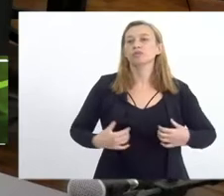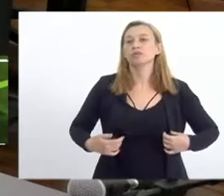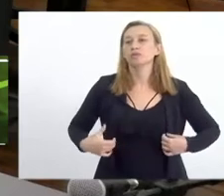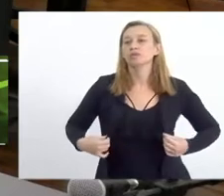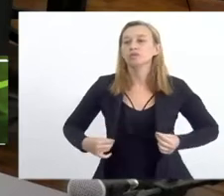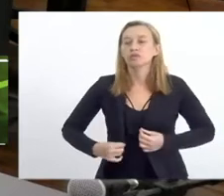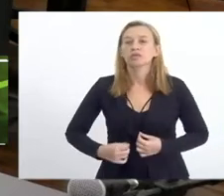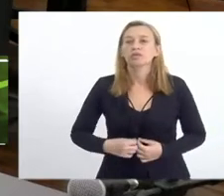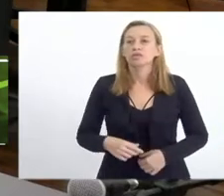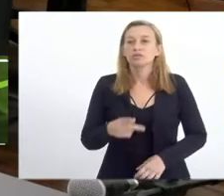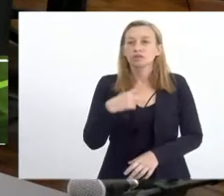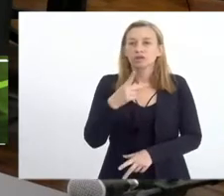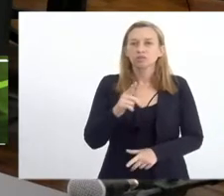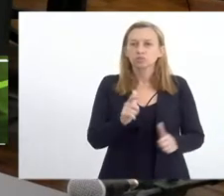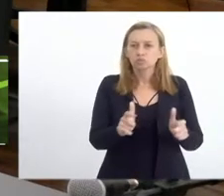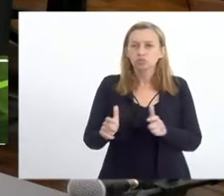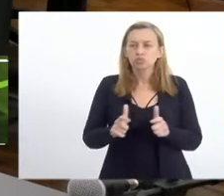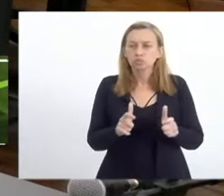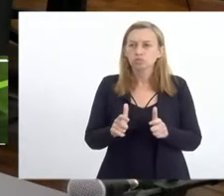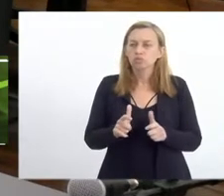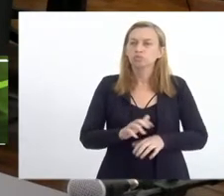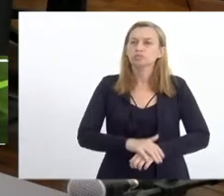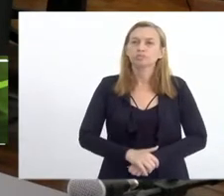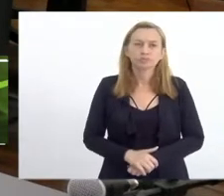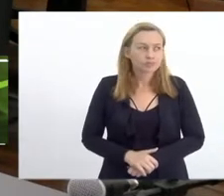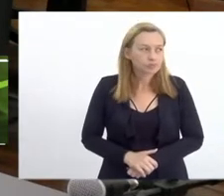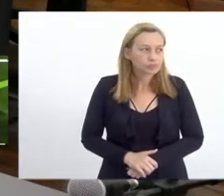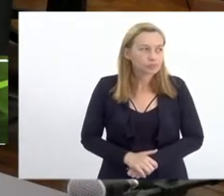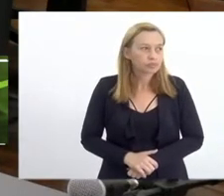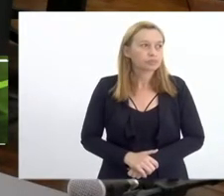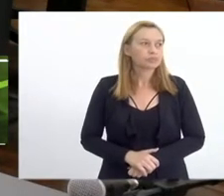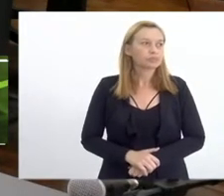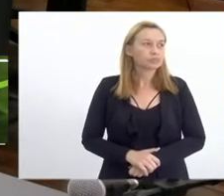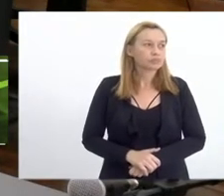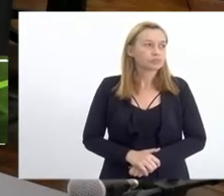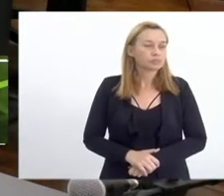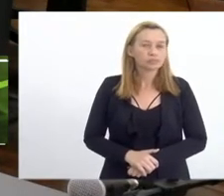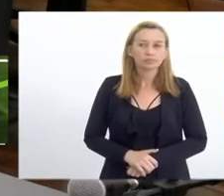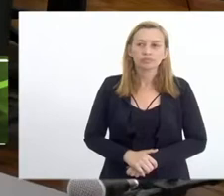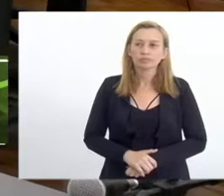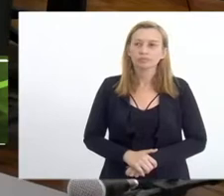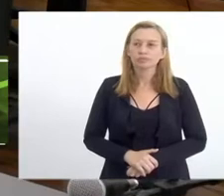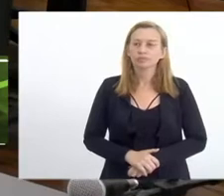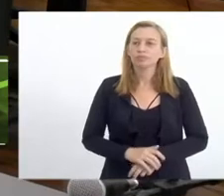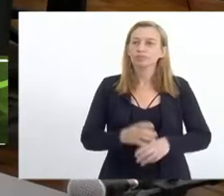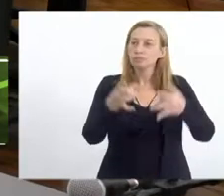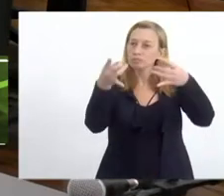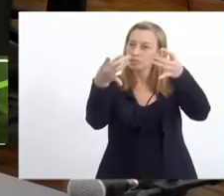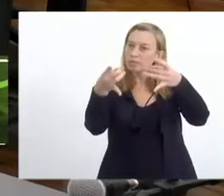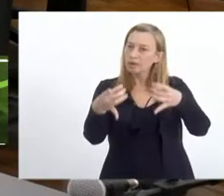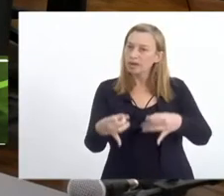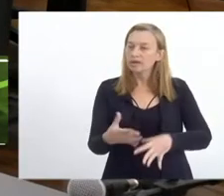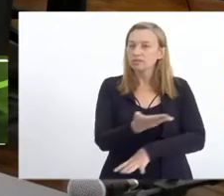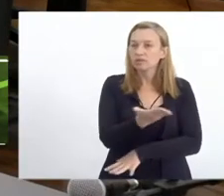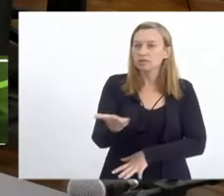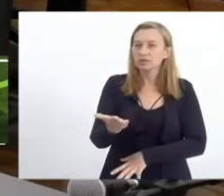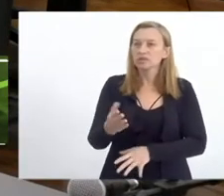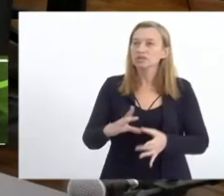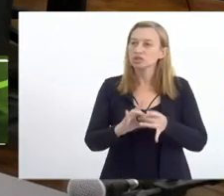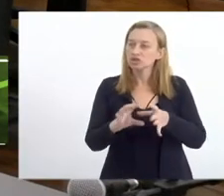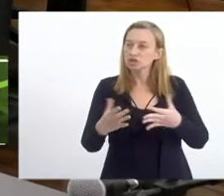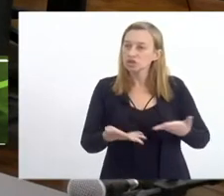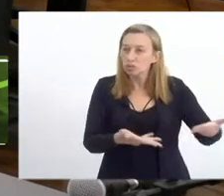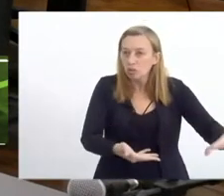da região. Nós teríamos um prazer de fazer uma apresentação bastante detalhada para vocês. Então, deixo aqui o meu